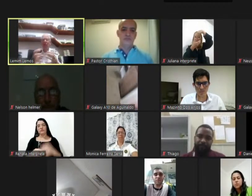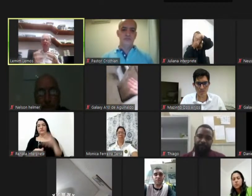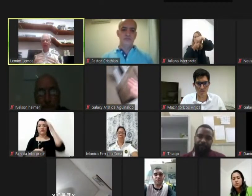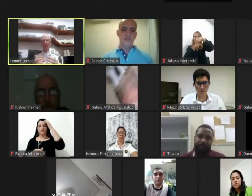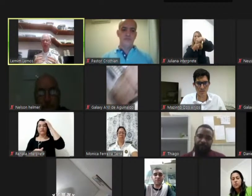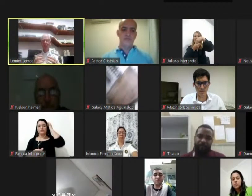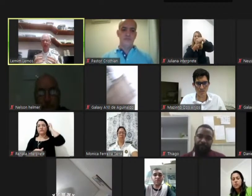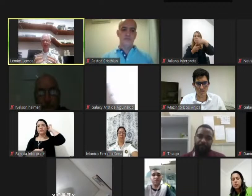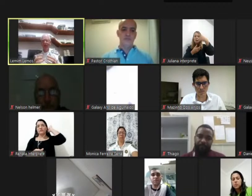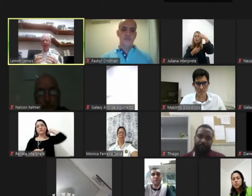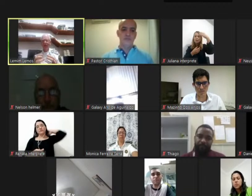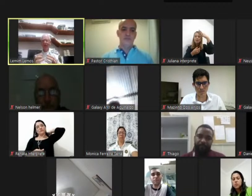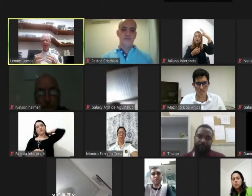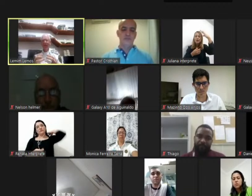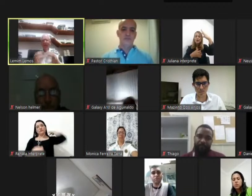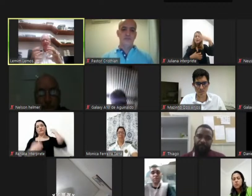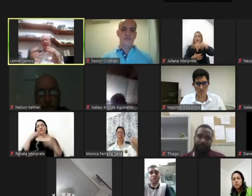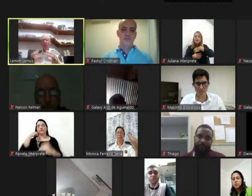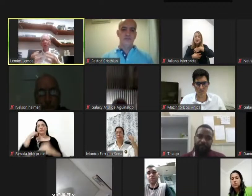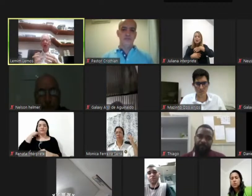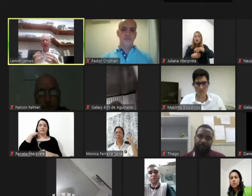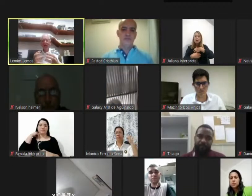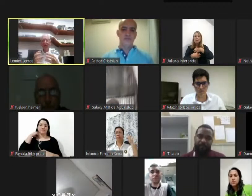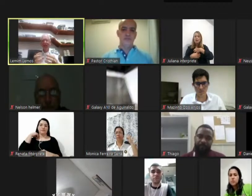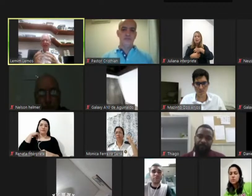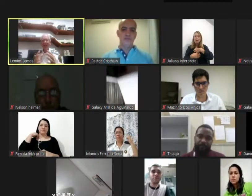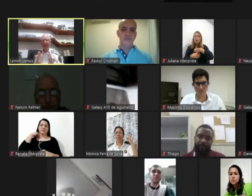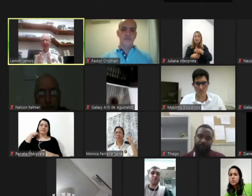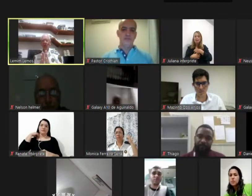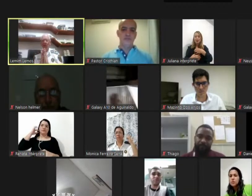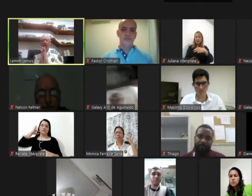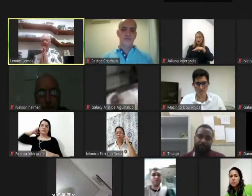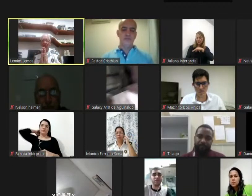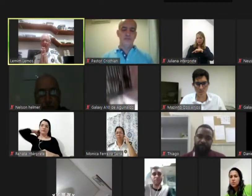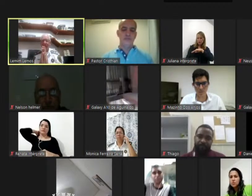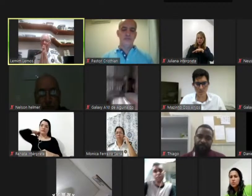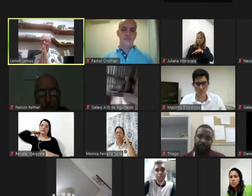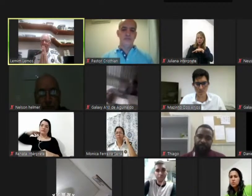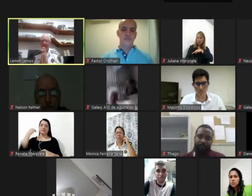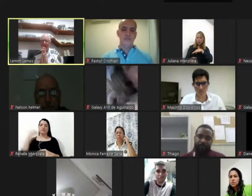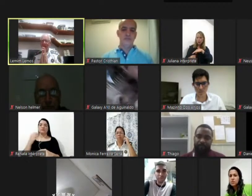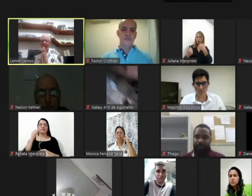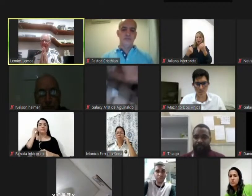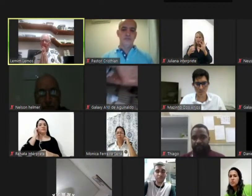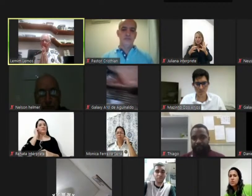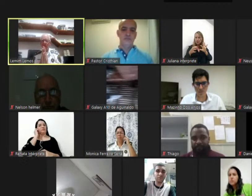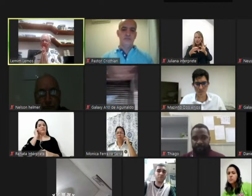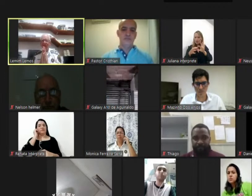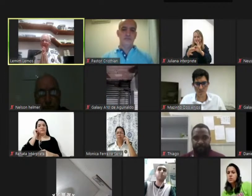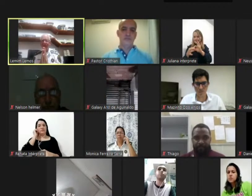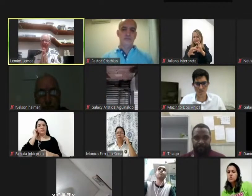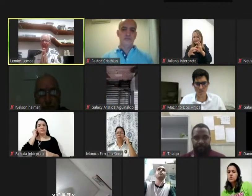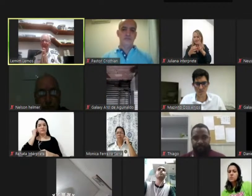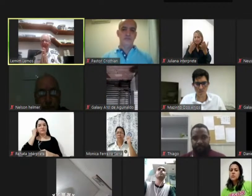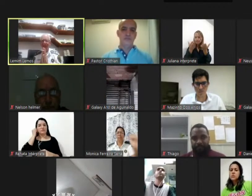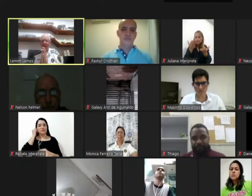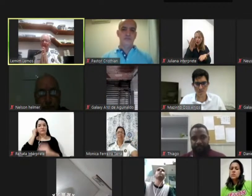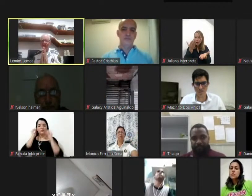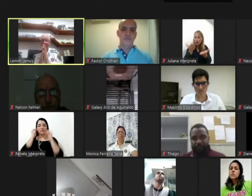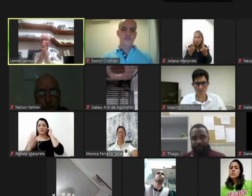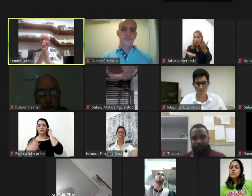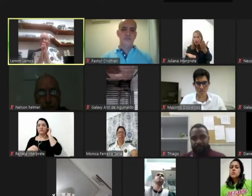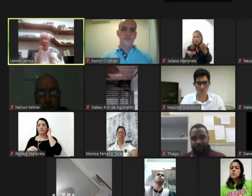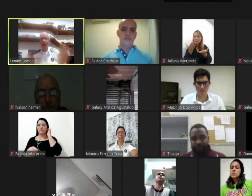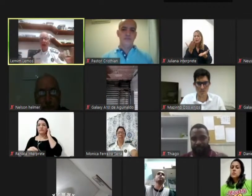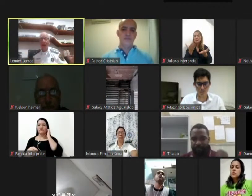maiores sentimentos. E a misericórdia tem que ser o fiel dessa balança aonde você exerce